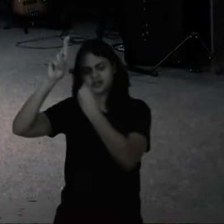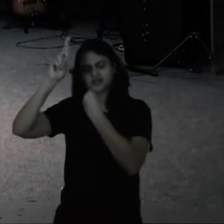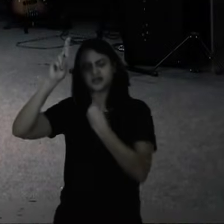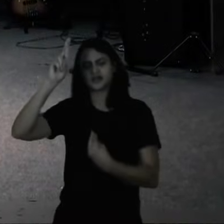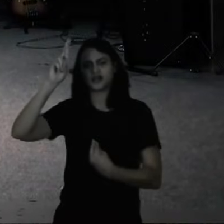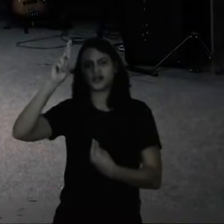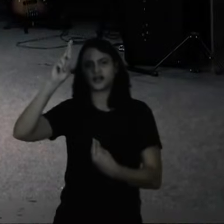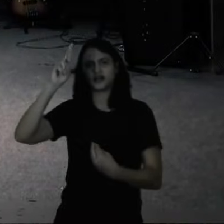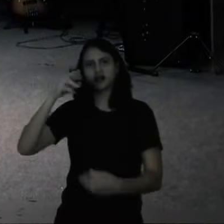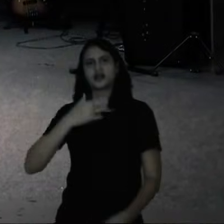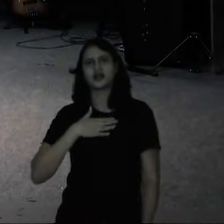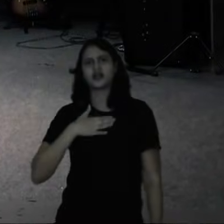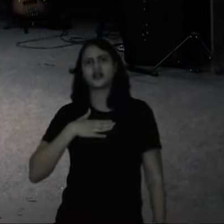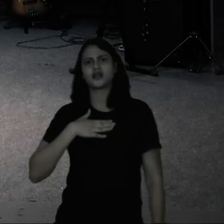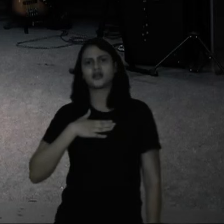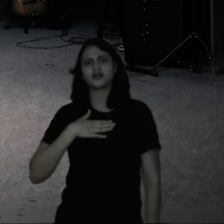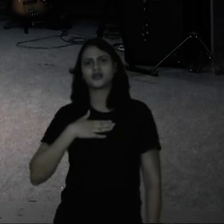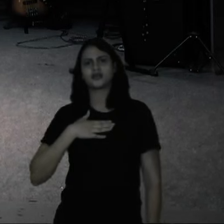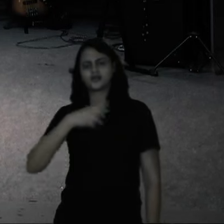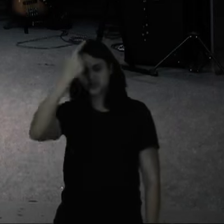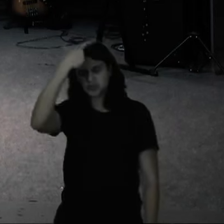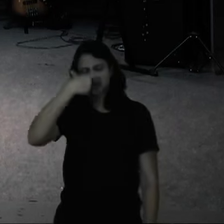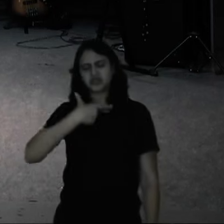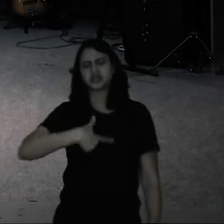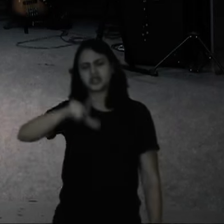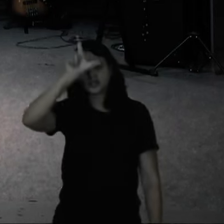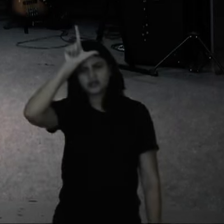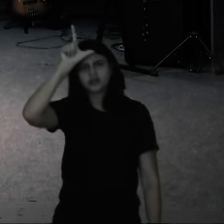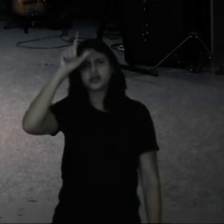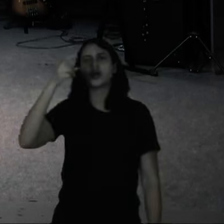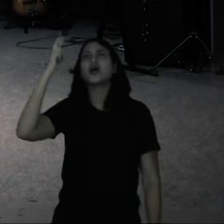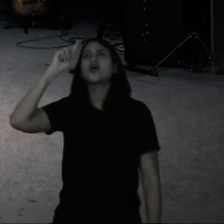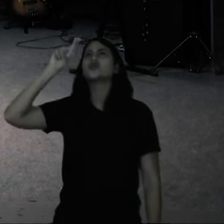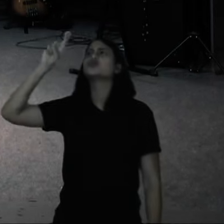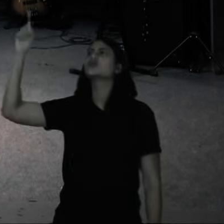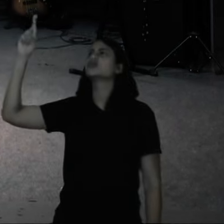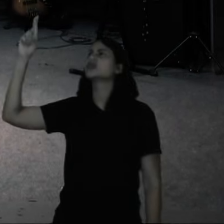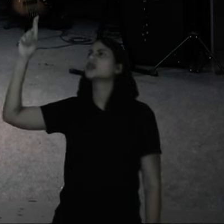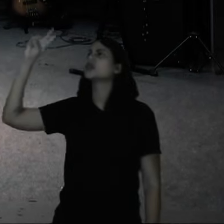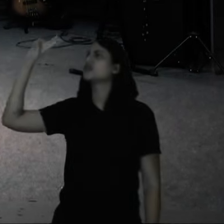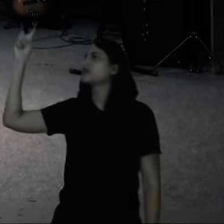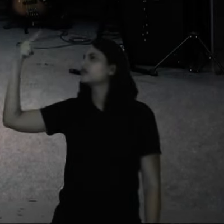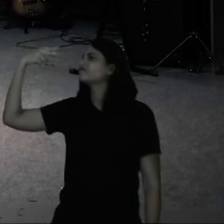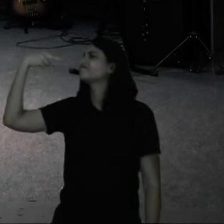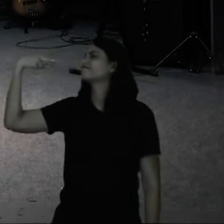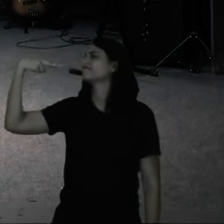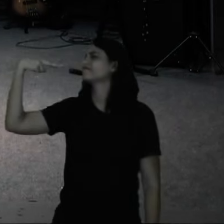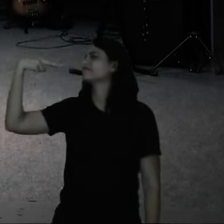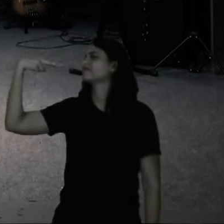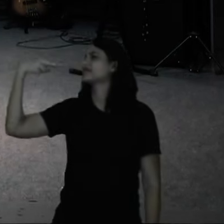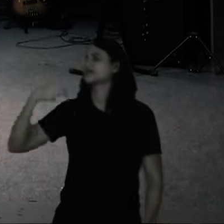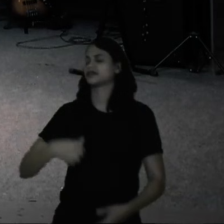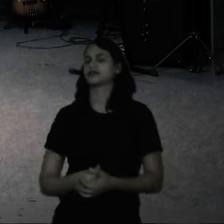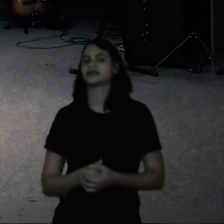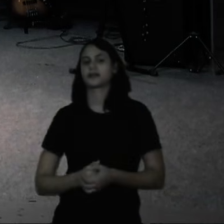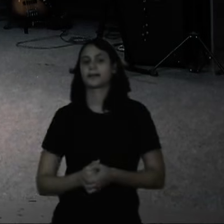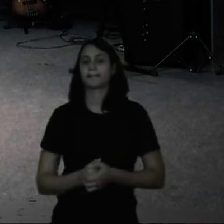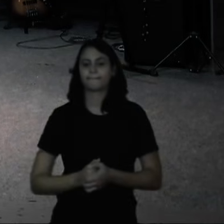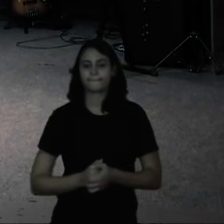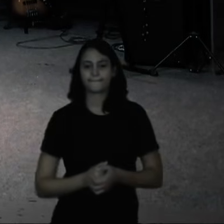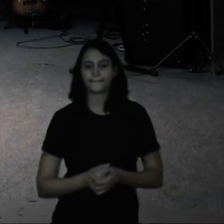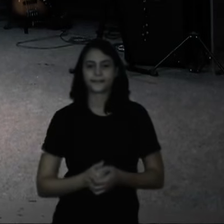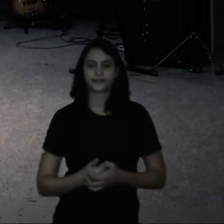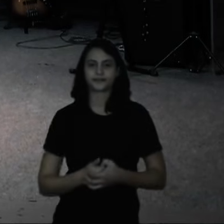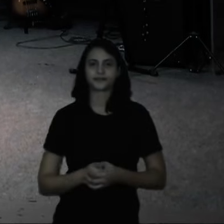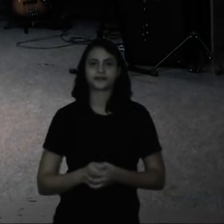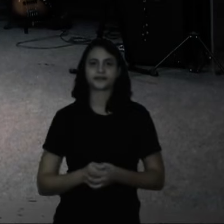Os líderes de Gileade responderam: o Senhor é nossa testemunha, faremos conforme você diz. Assim, Jefté foi com os líderes